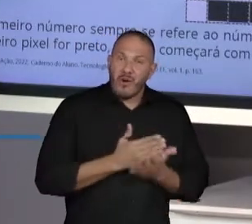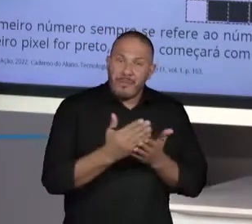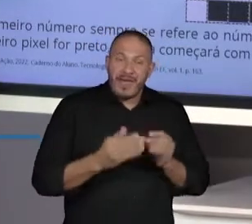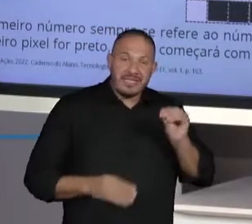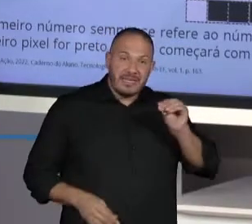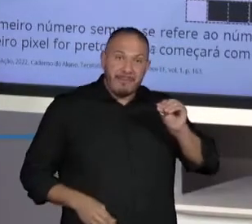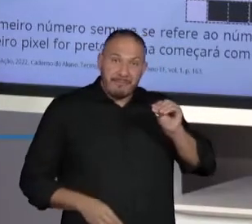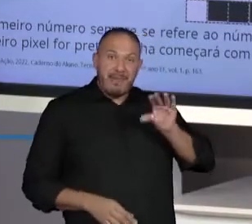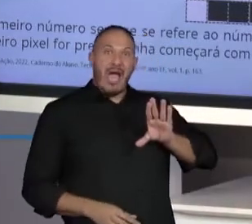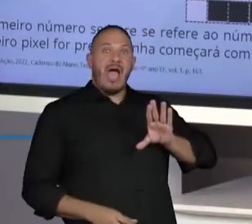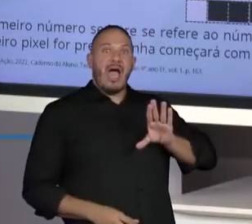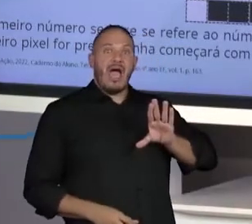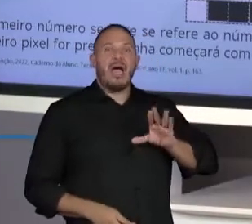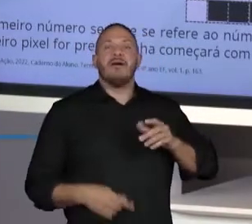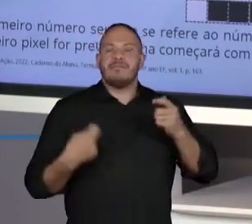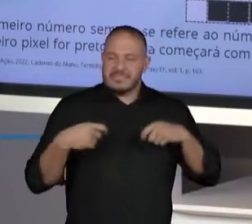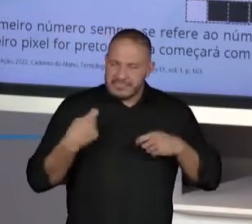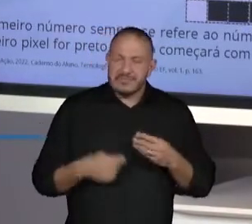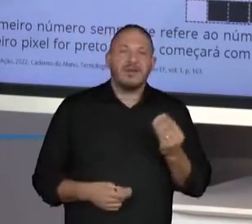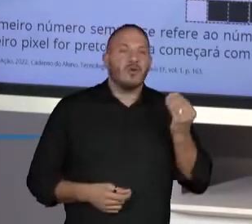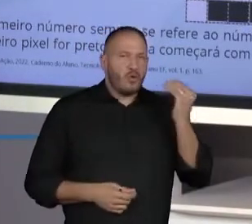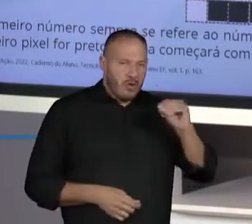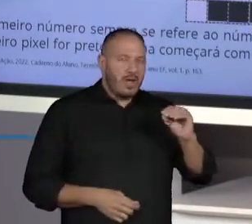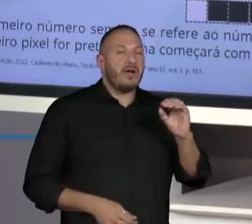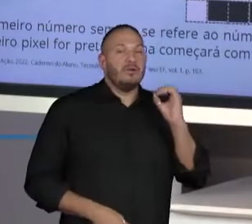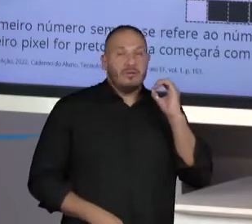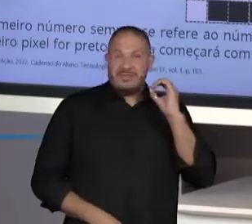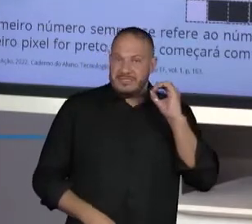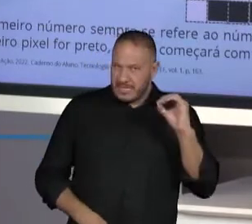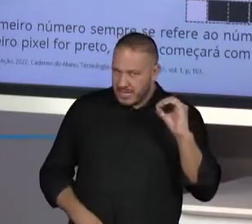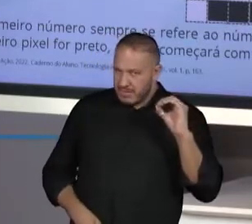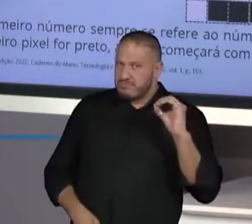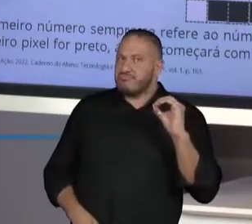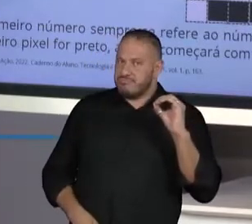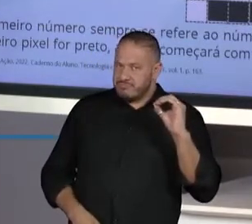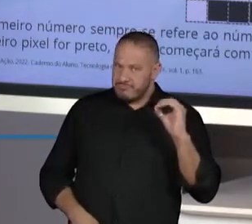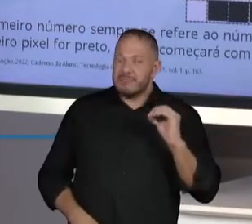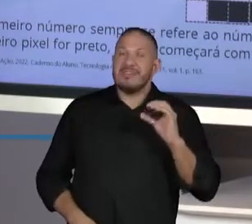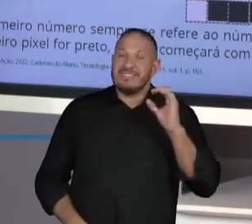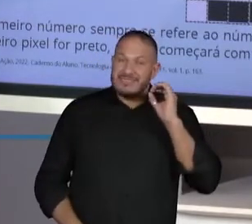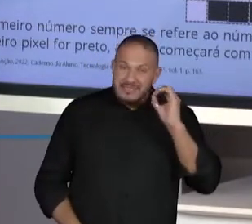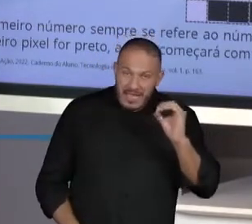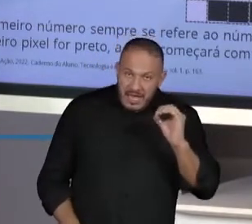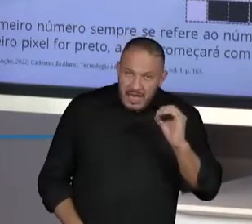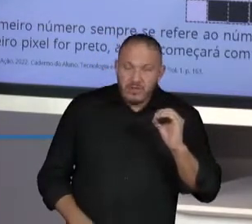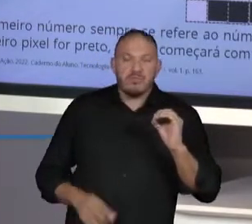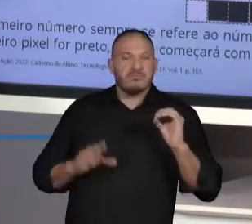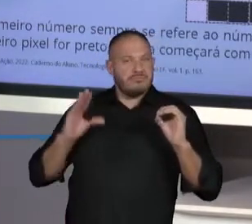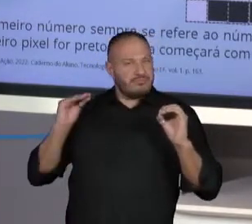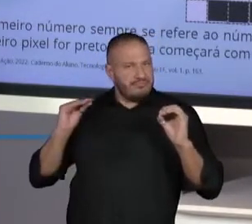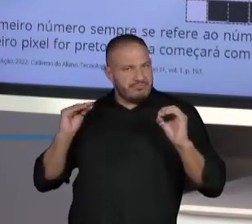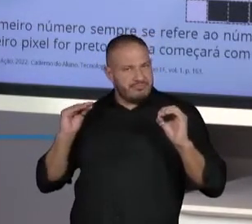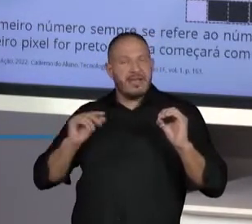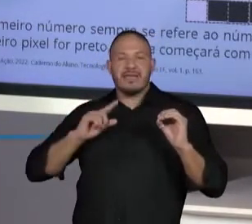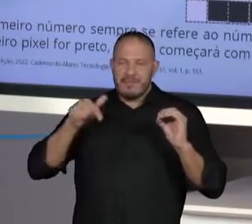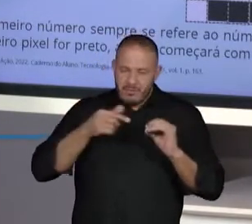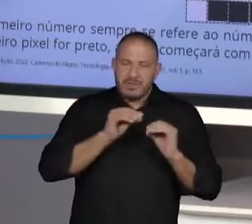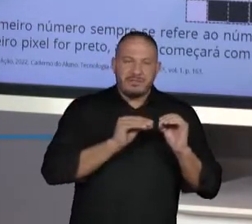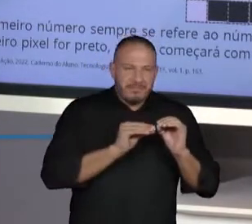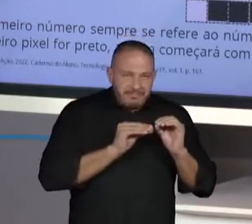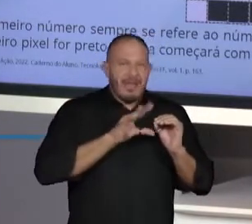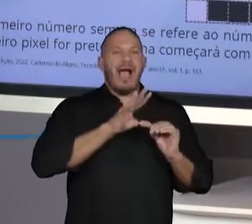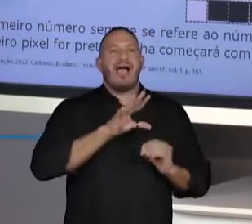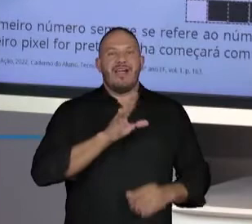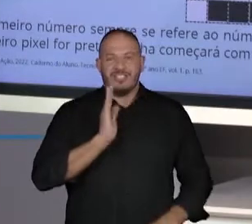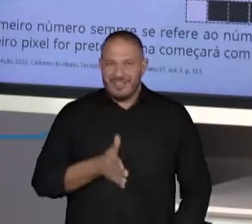com ligado, você tem que colocar o numeral 0. Então, 0 desligado e aí já vem o ligado, tá